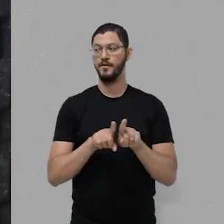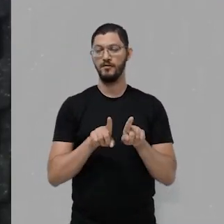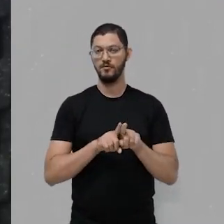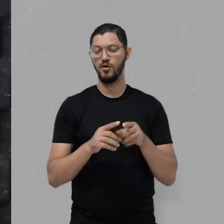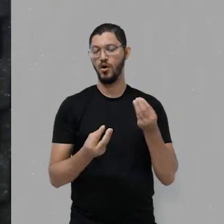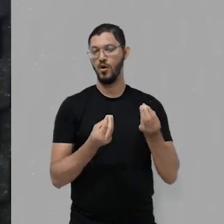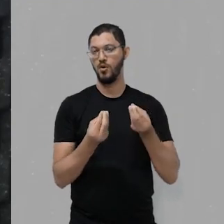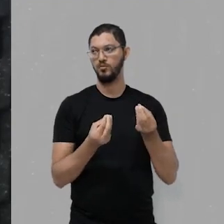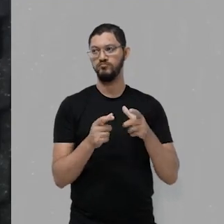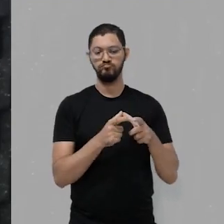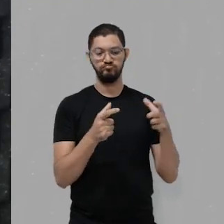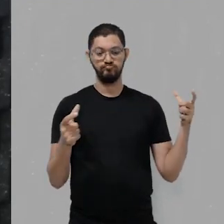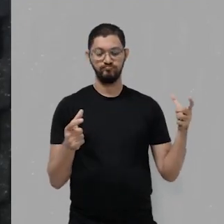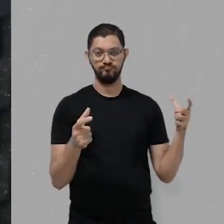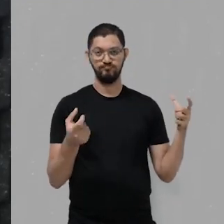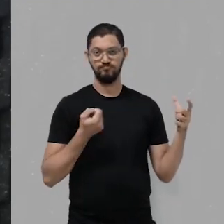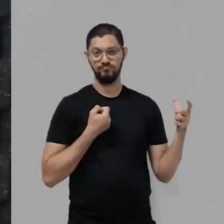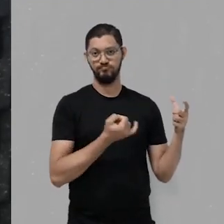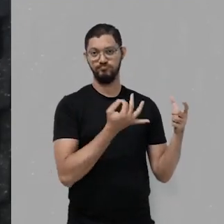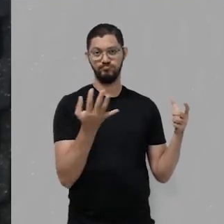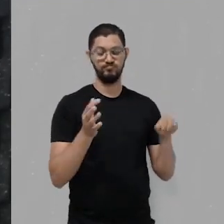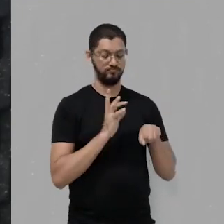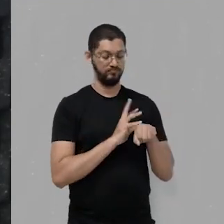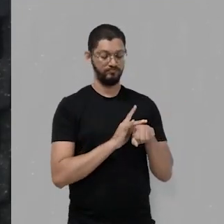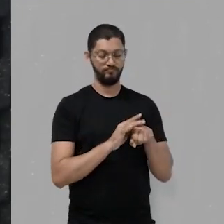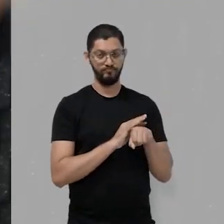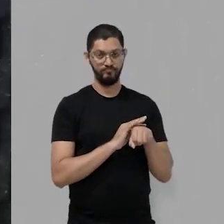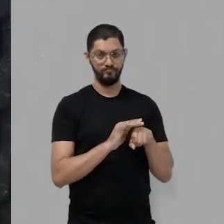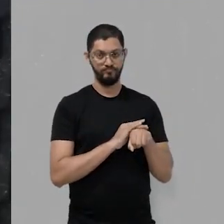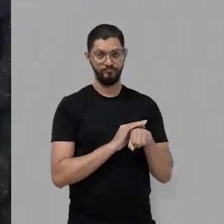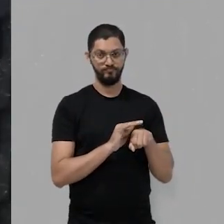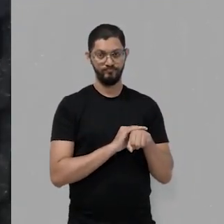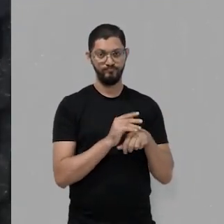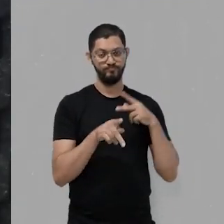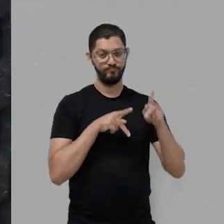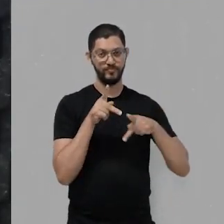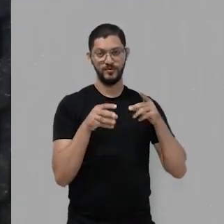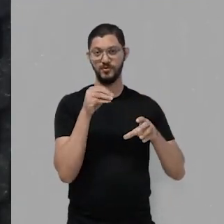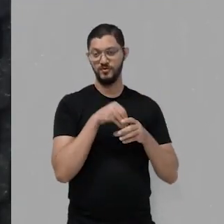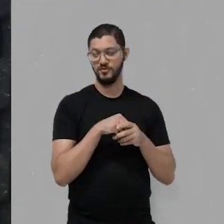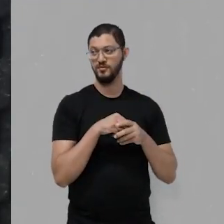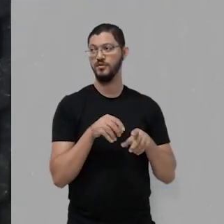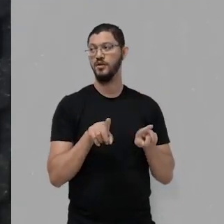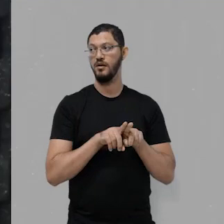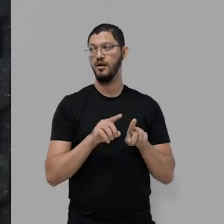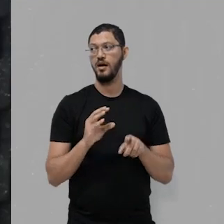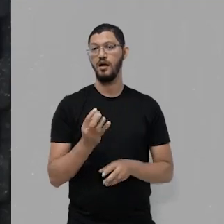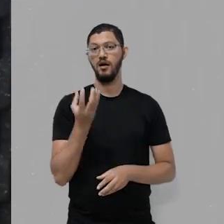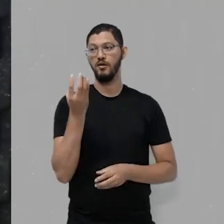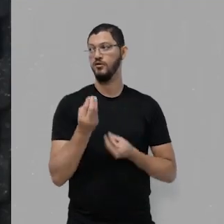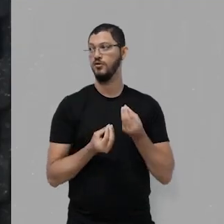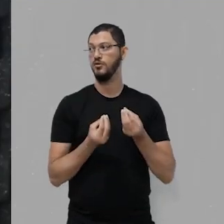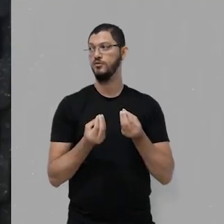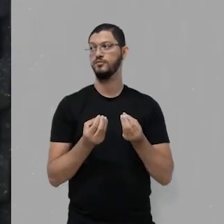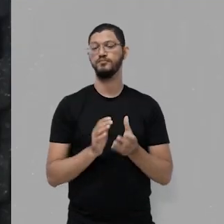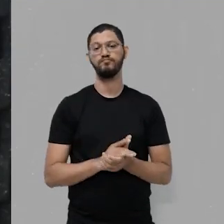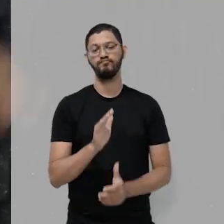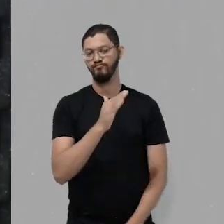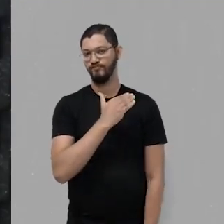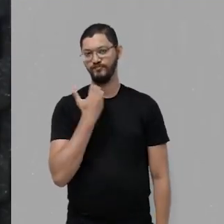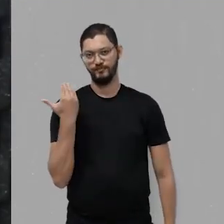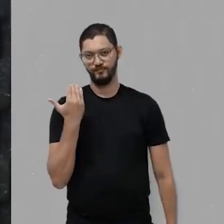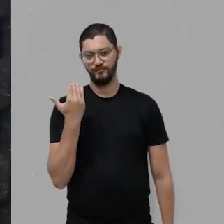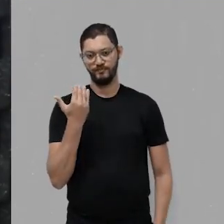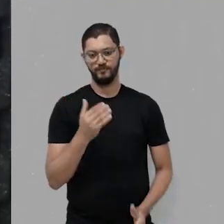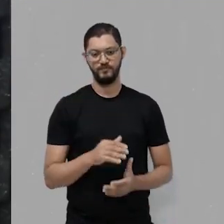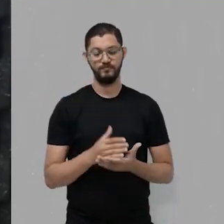vai gerar aumento na quantidade de doenças, de indivíduos que vão estar doentes na população. E isso vai acarretar também as